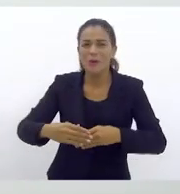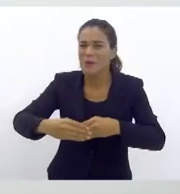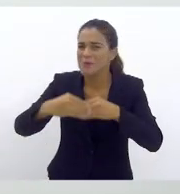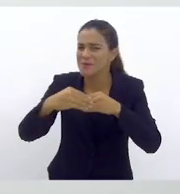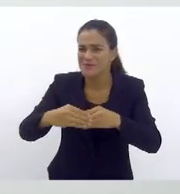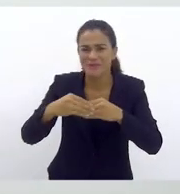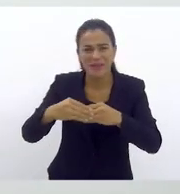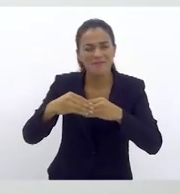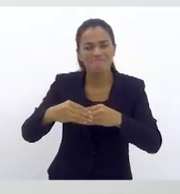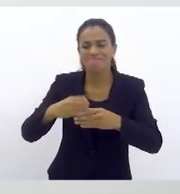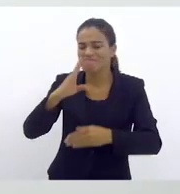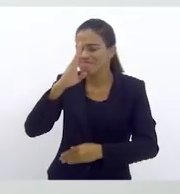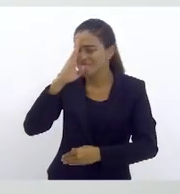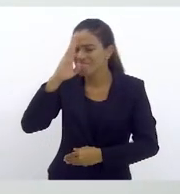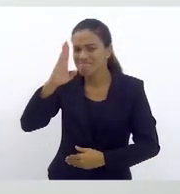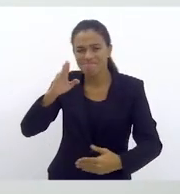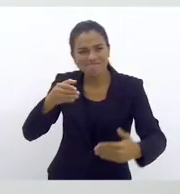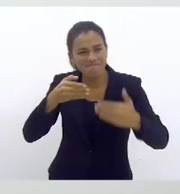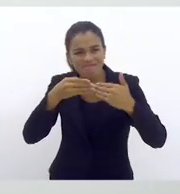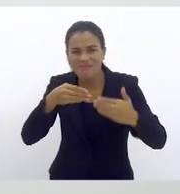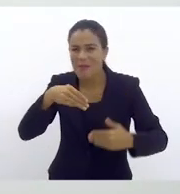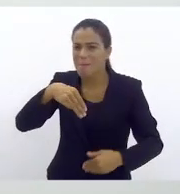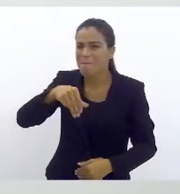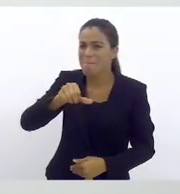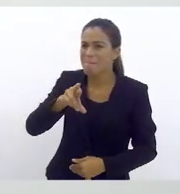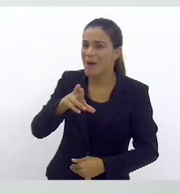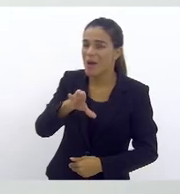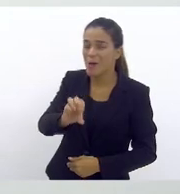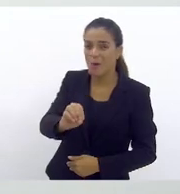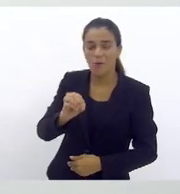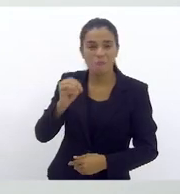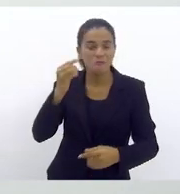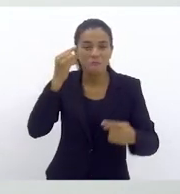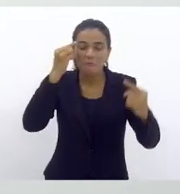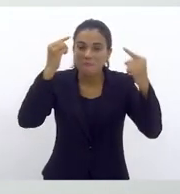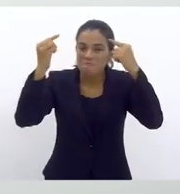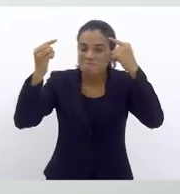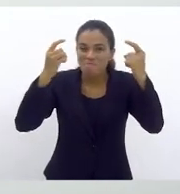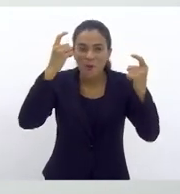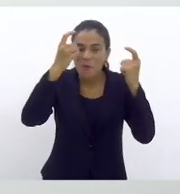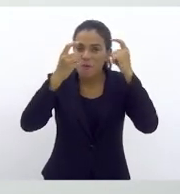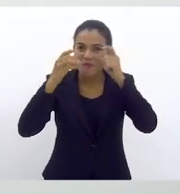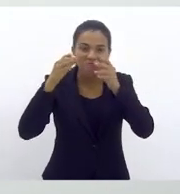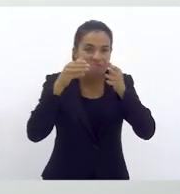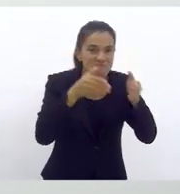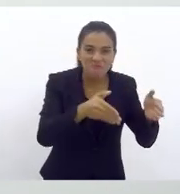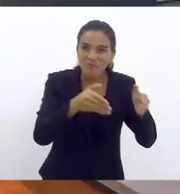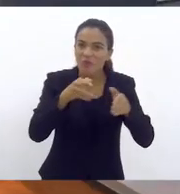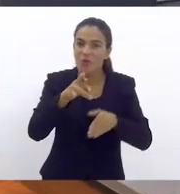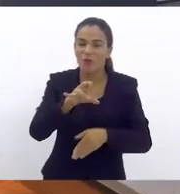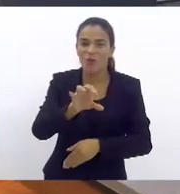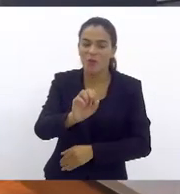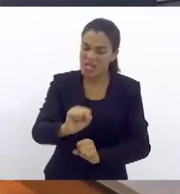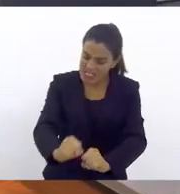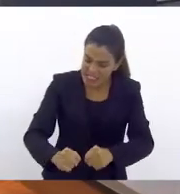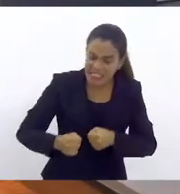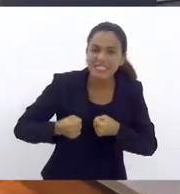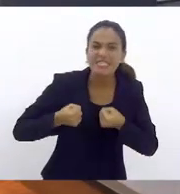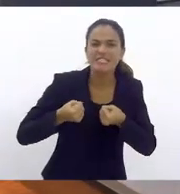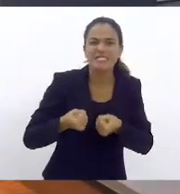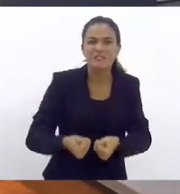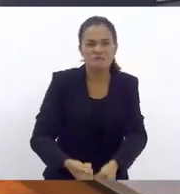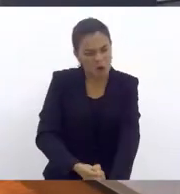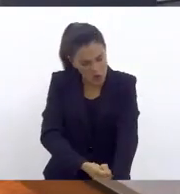o Mauro Osório que tem sido um campeão em pensar o Rio de Janeiro não é esse esforço que ele